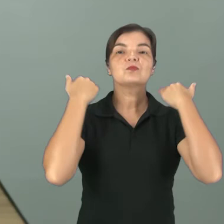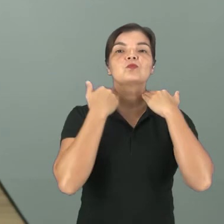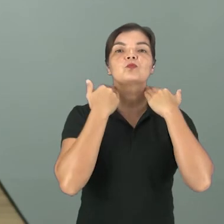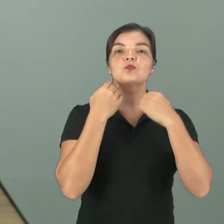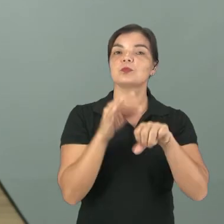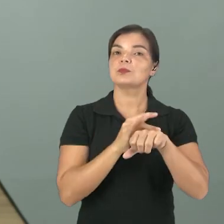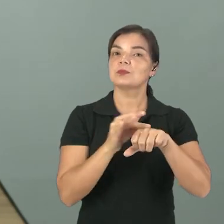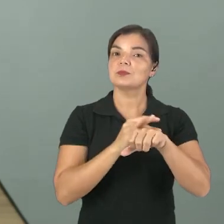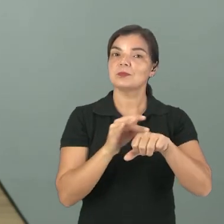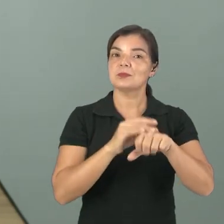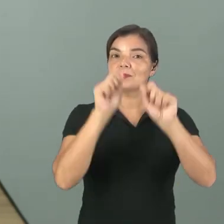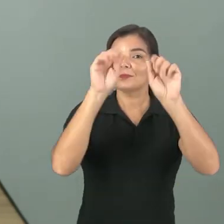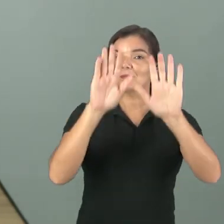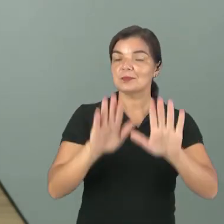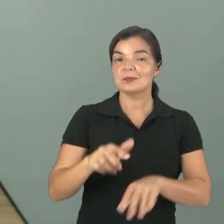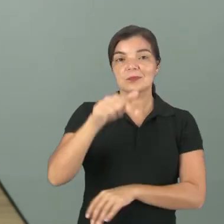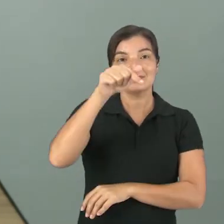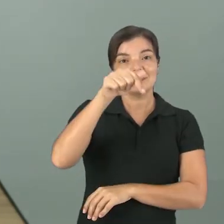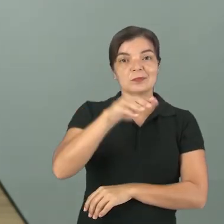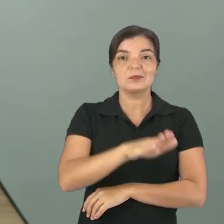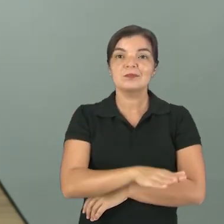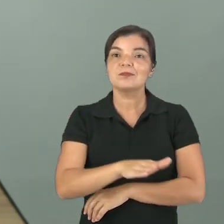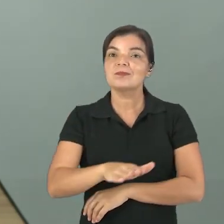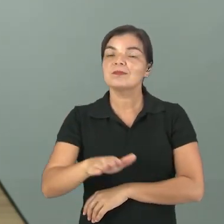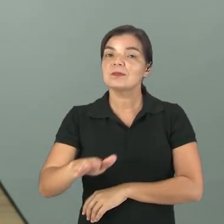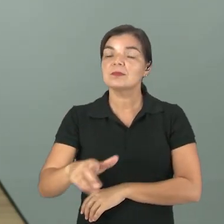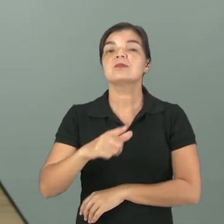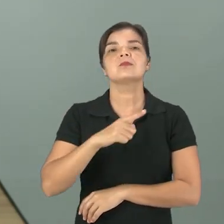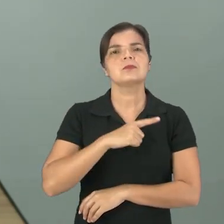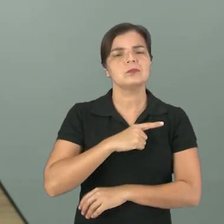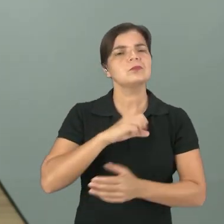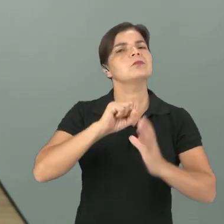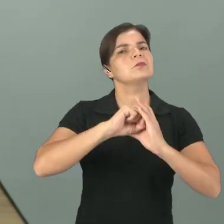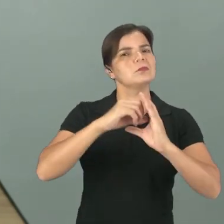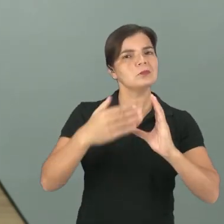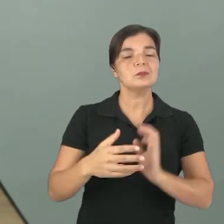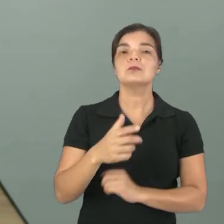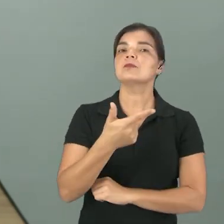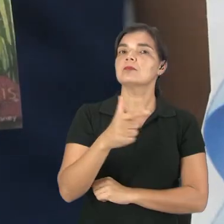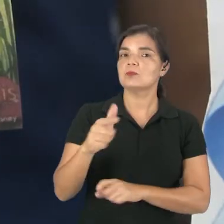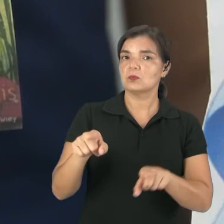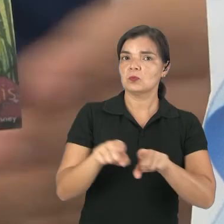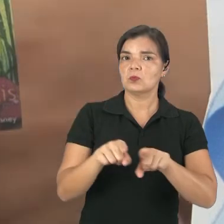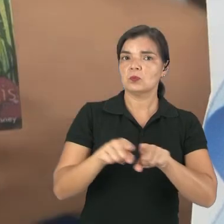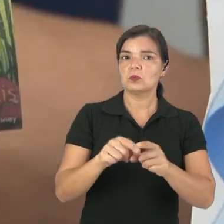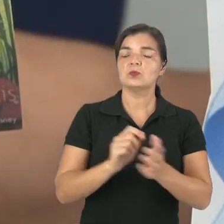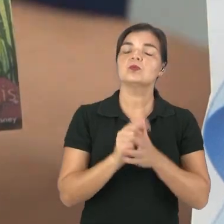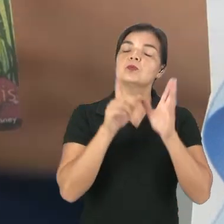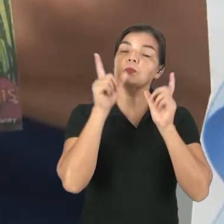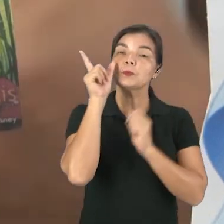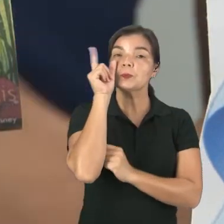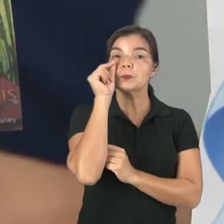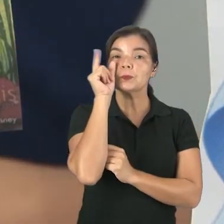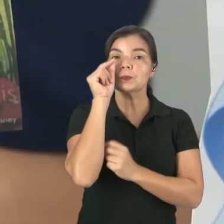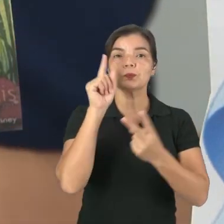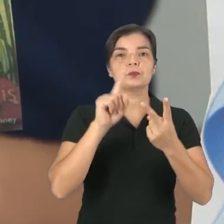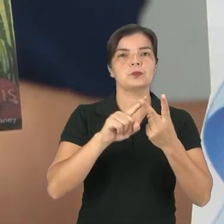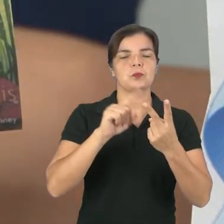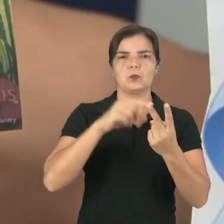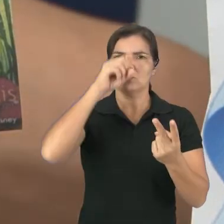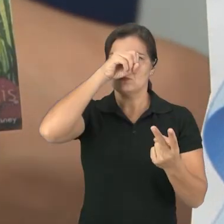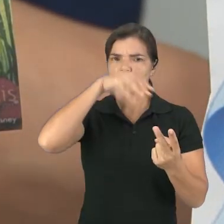Neve e os 7 anões. E cada anão ele tinha uma característica diferente. Tinha o mais sonolento, o